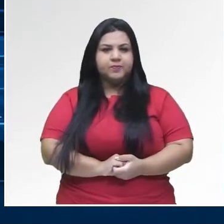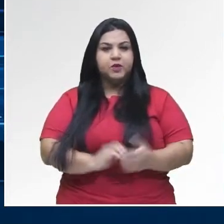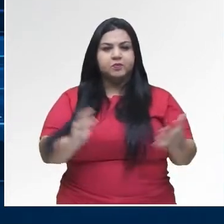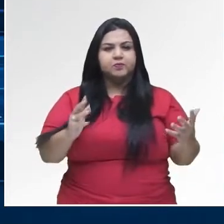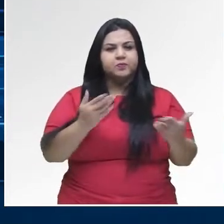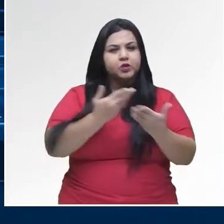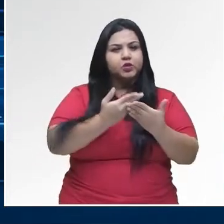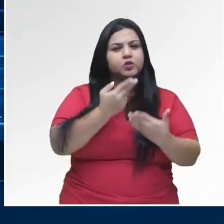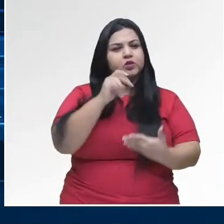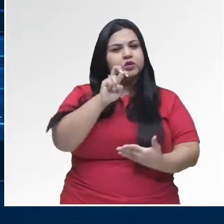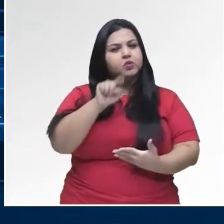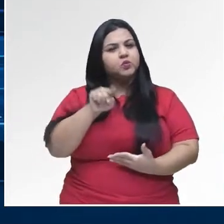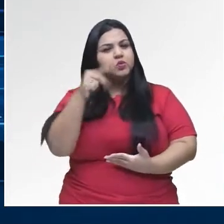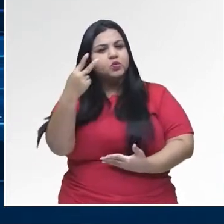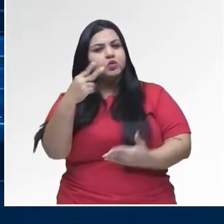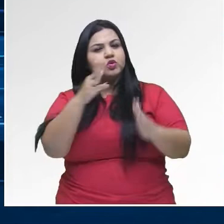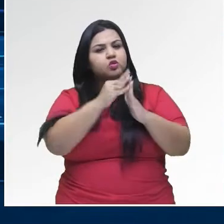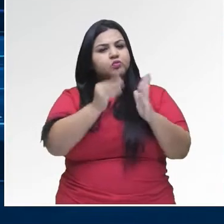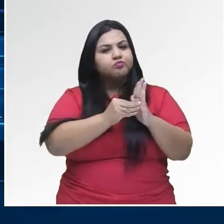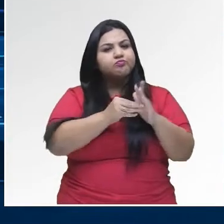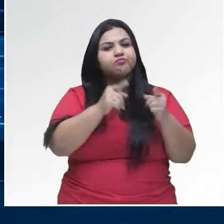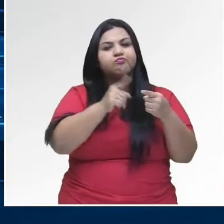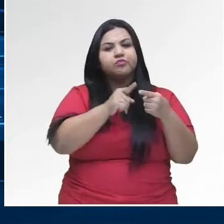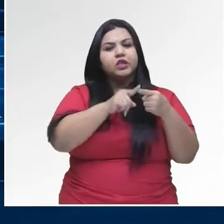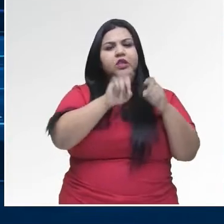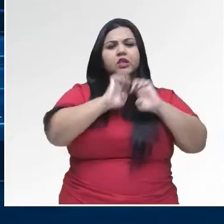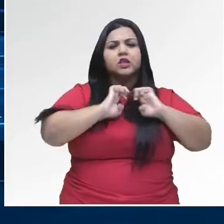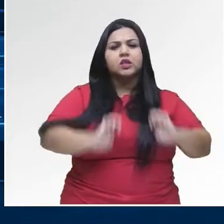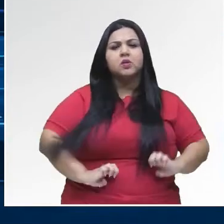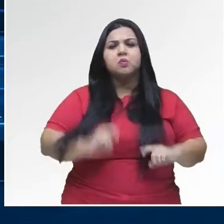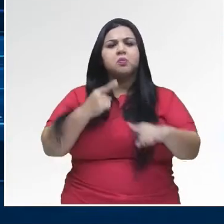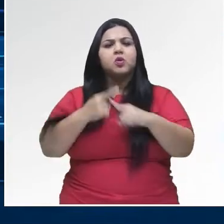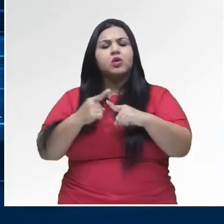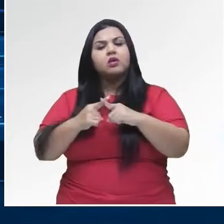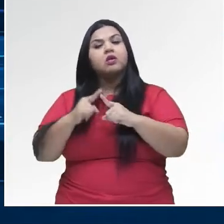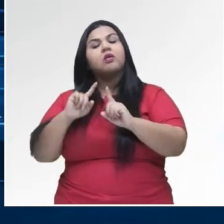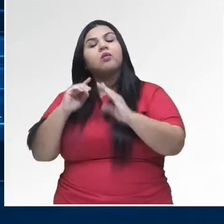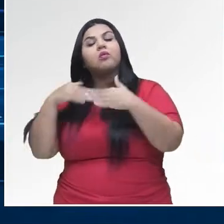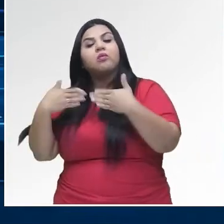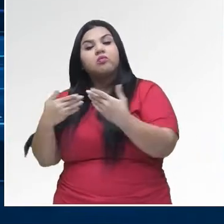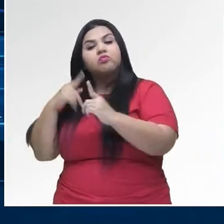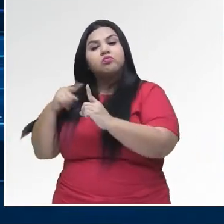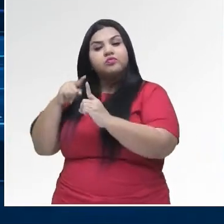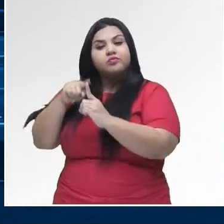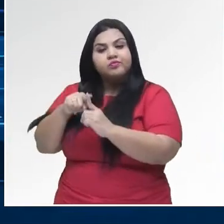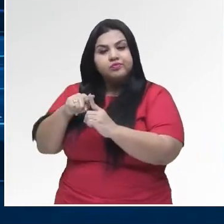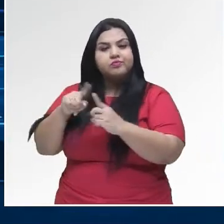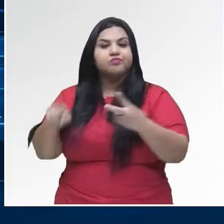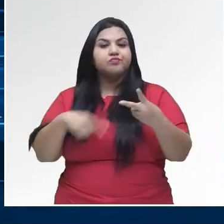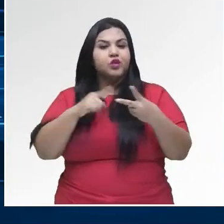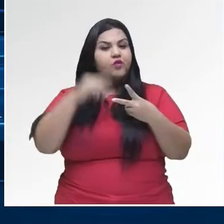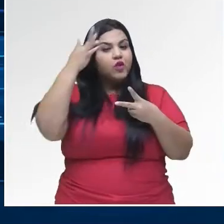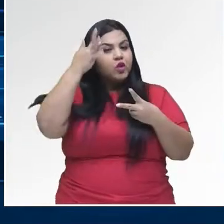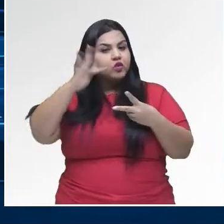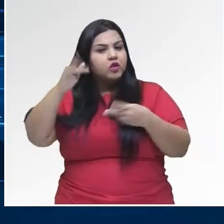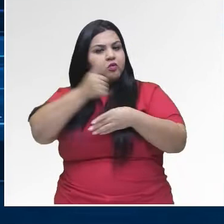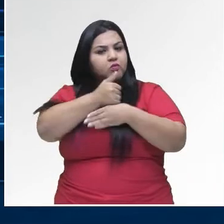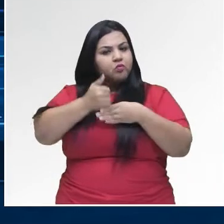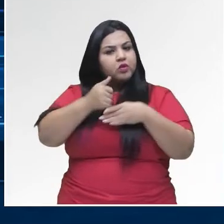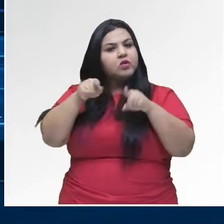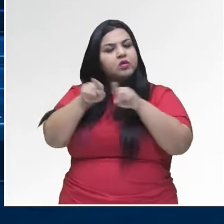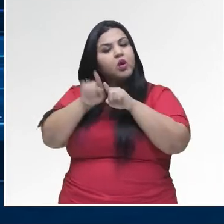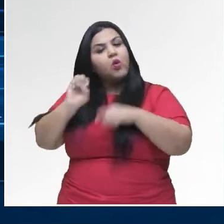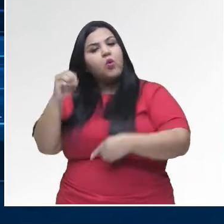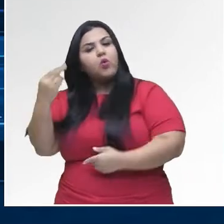Aula 5.2, Conteúdos: Ética. Por que e para quê? Filosofia moral